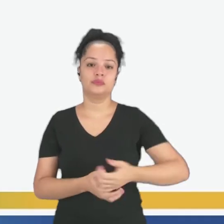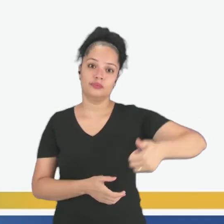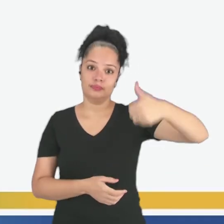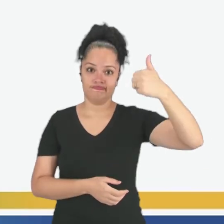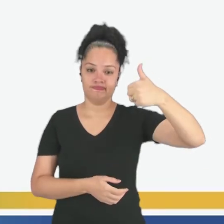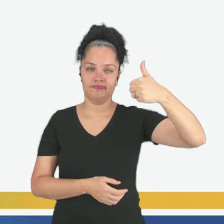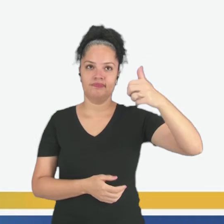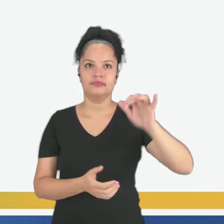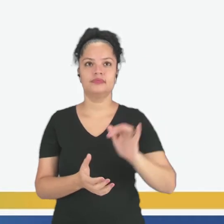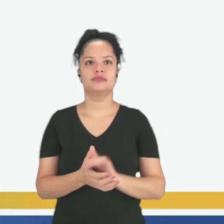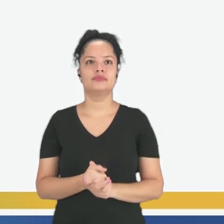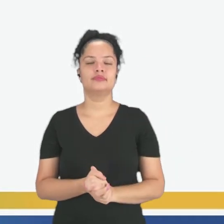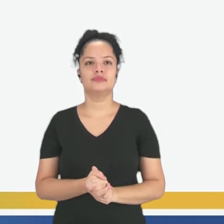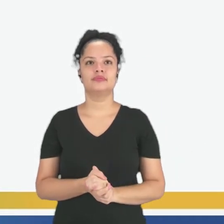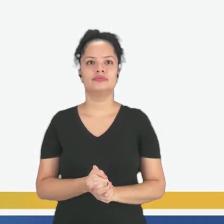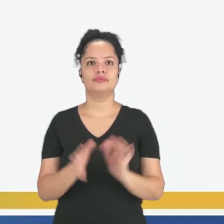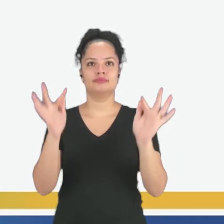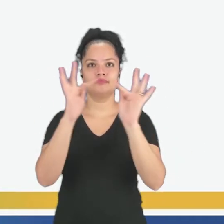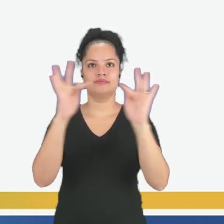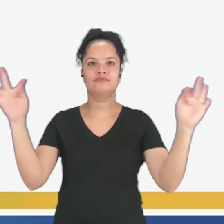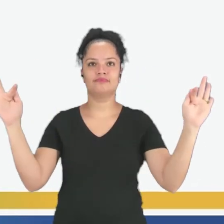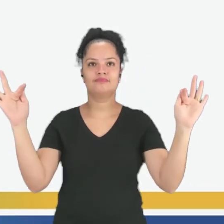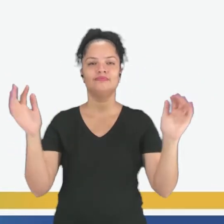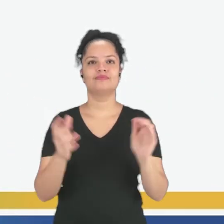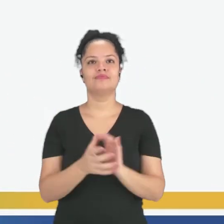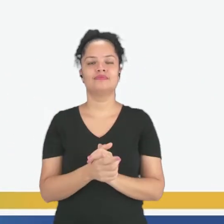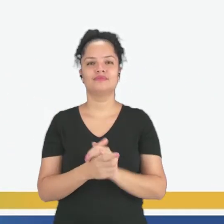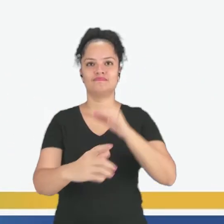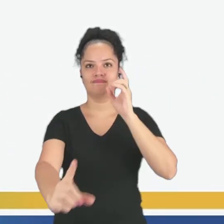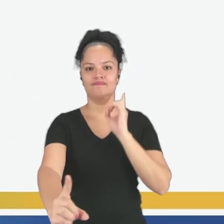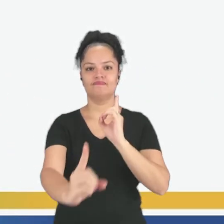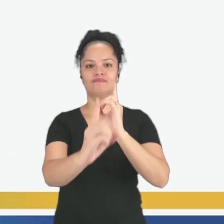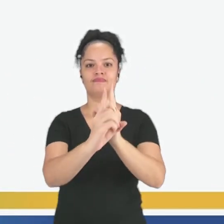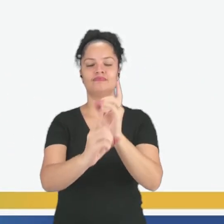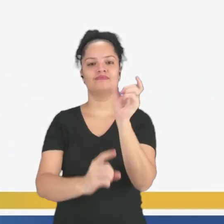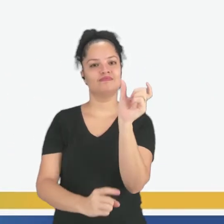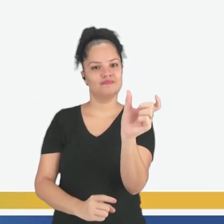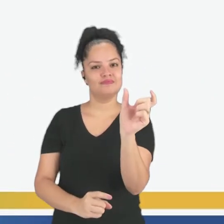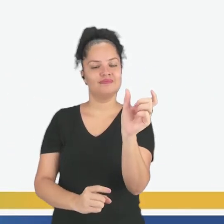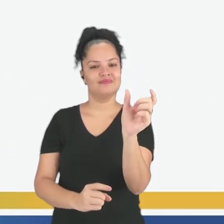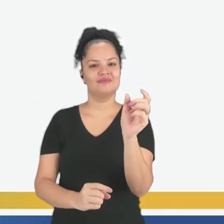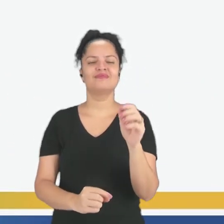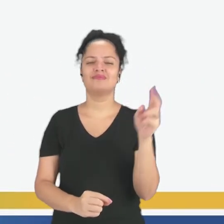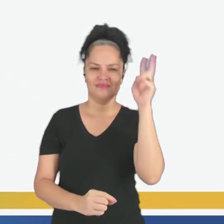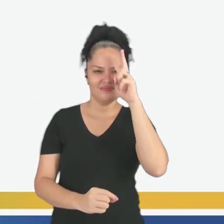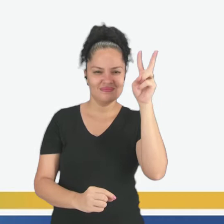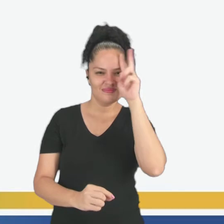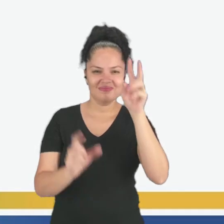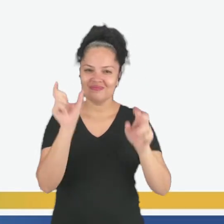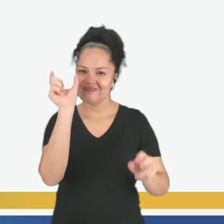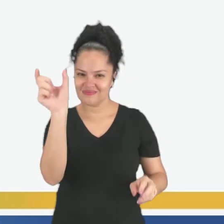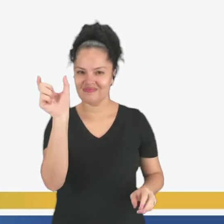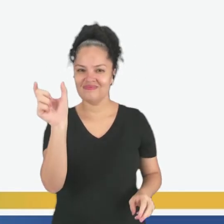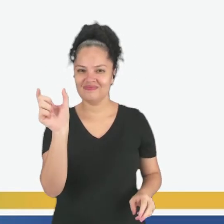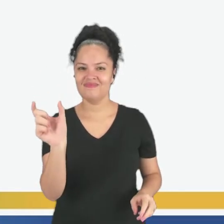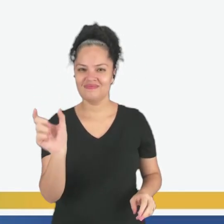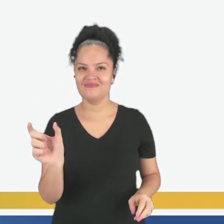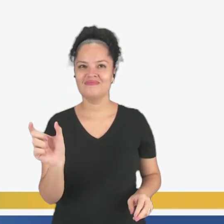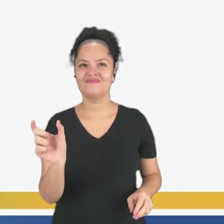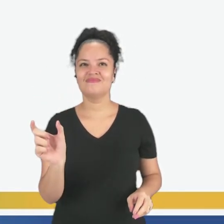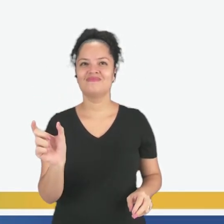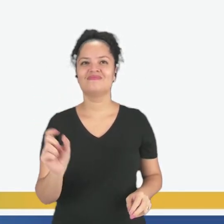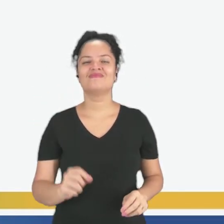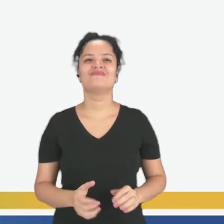nós temos healthy or junk food? Identifiquem as palavras abaixo. Estão lembrados desses termos? Healthy e junk